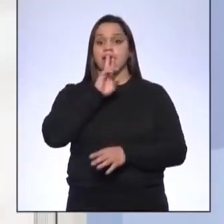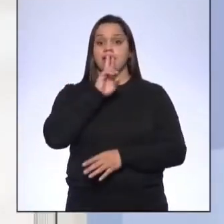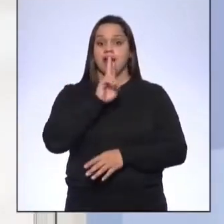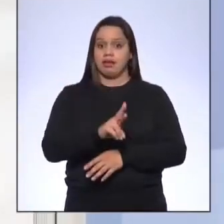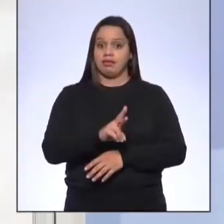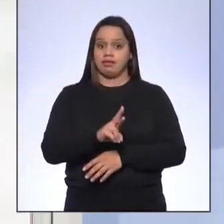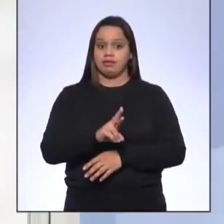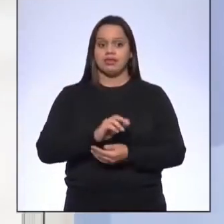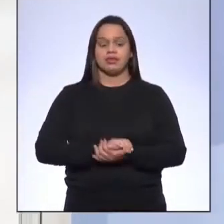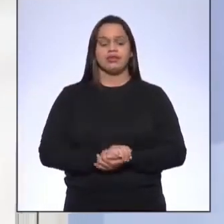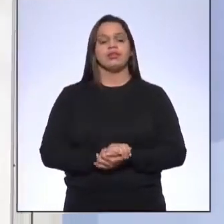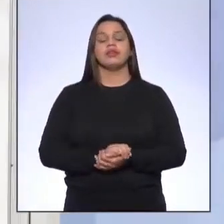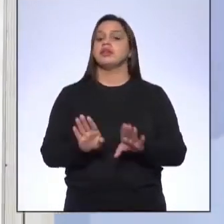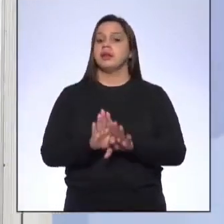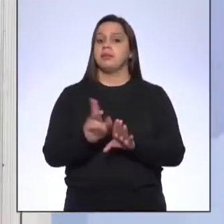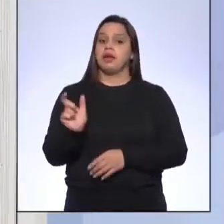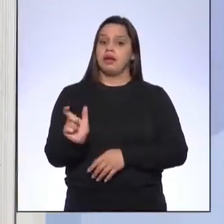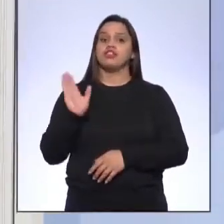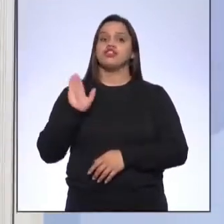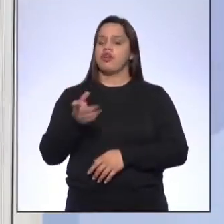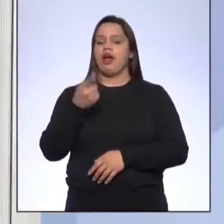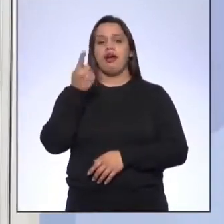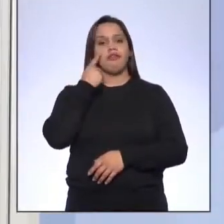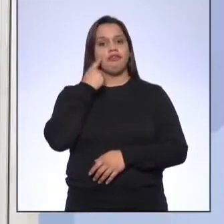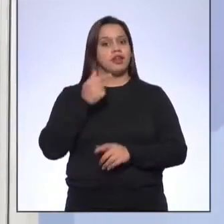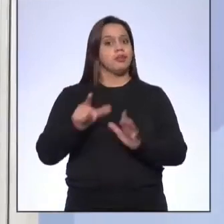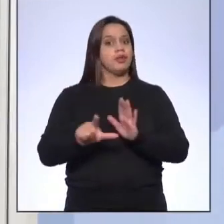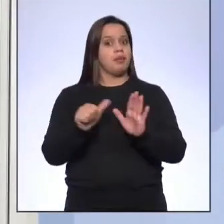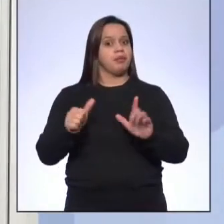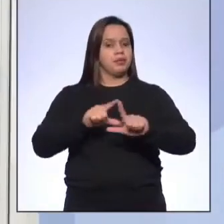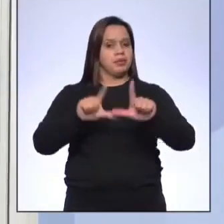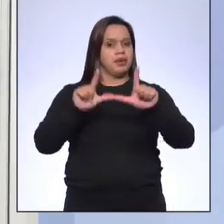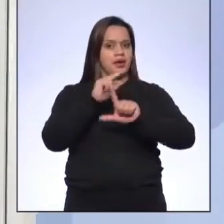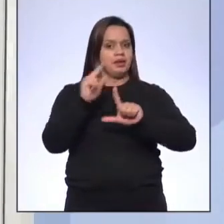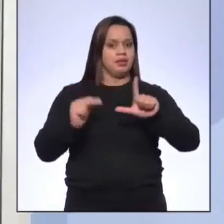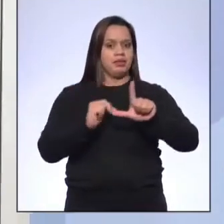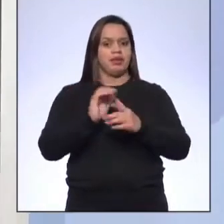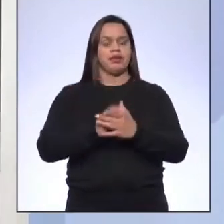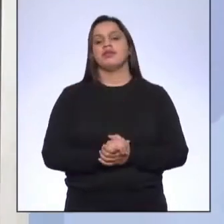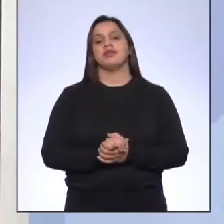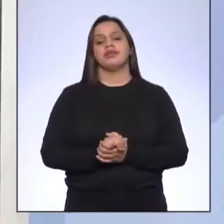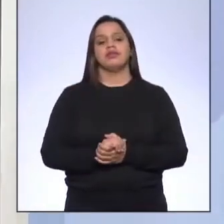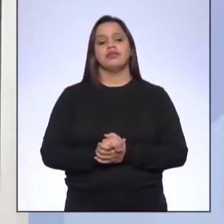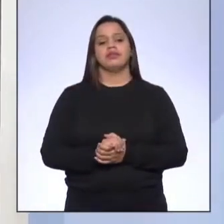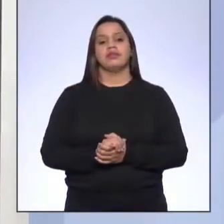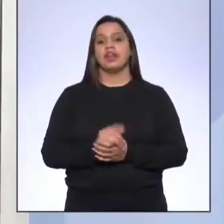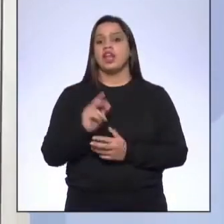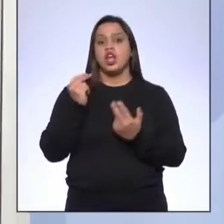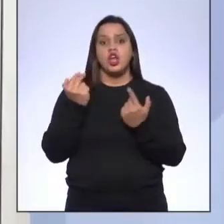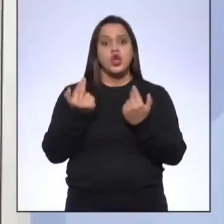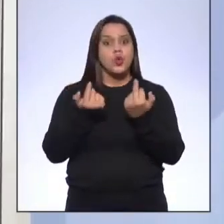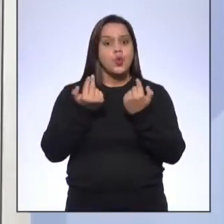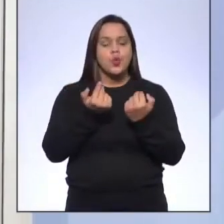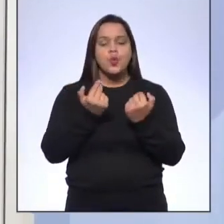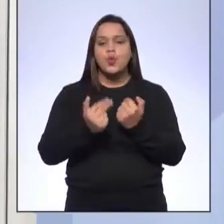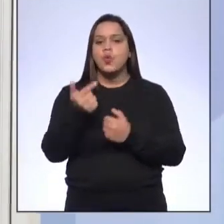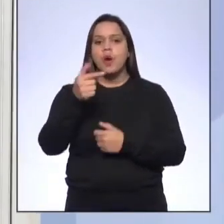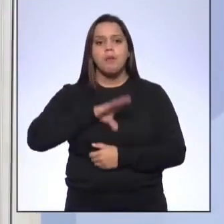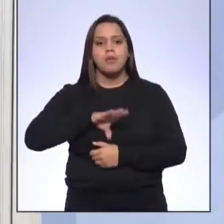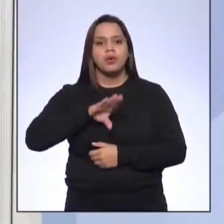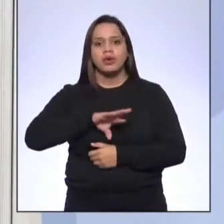resultado. Flooding, nós também já vimos lá na primeira imagem. Area, igualzinho o português, gente, até sem